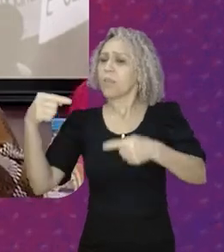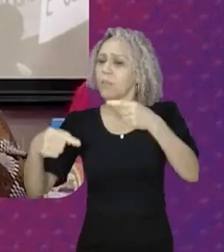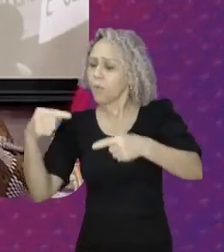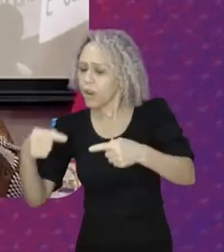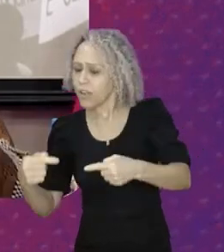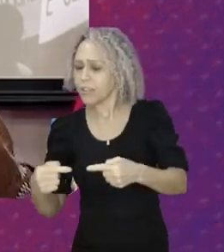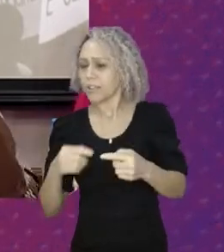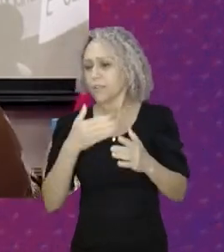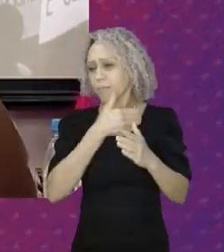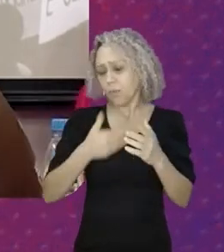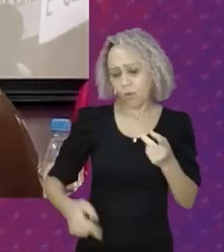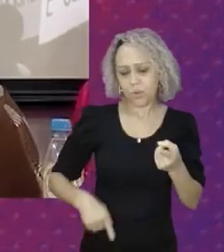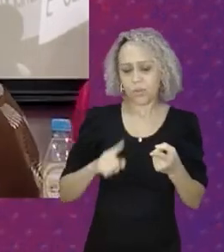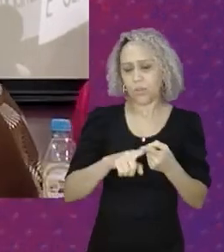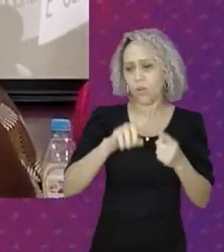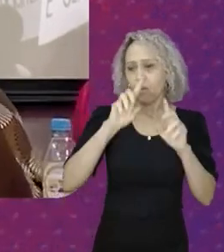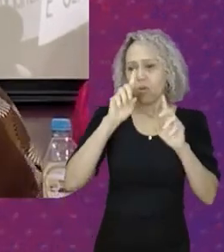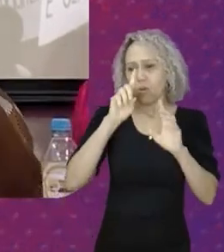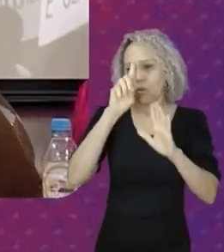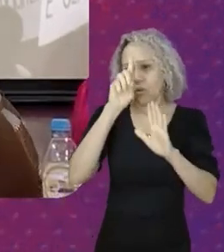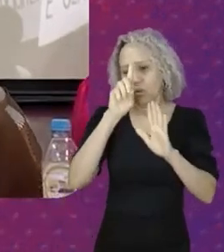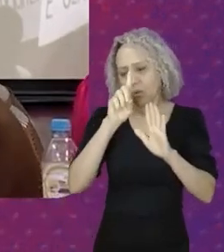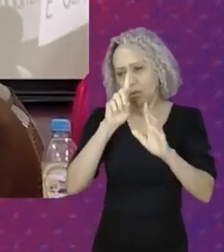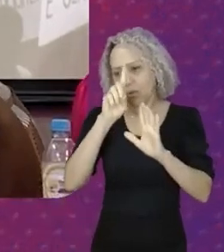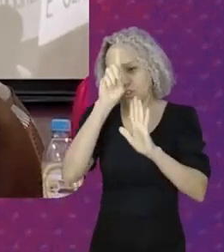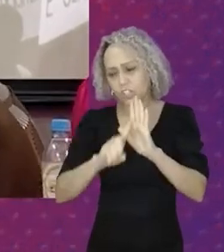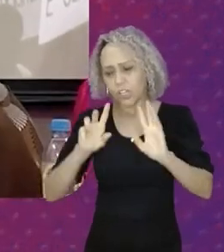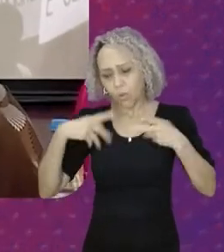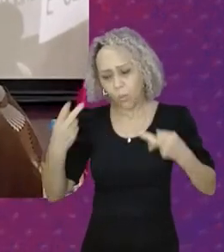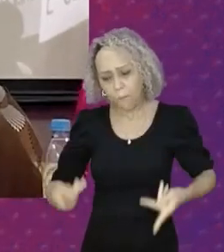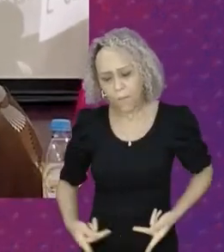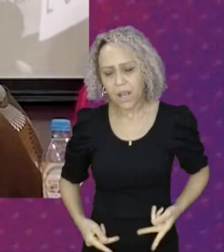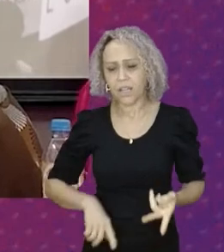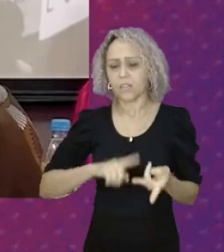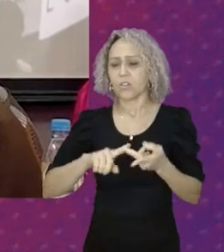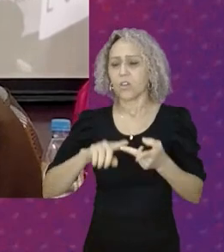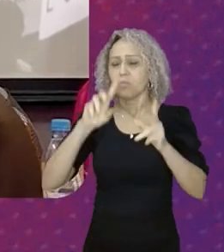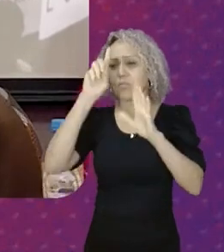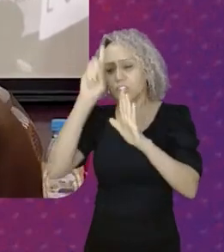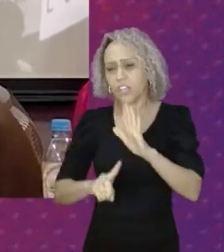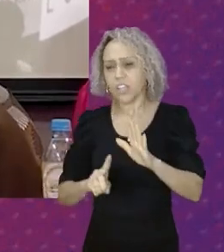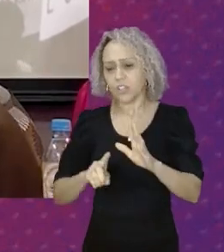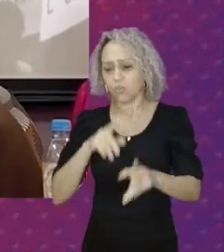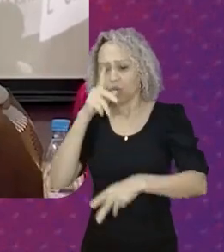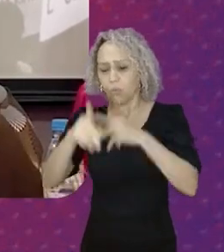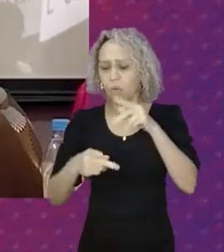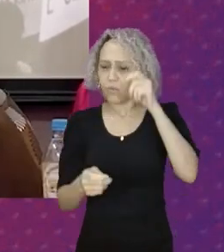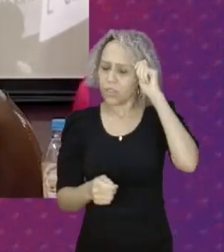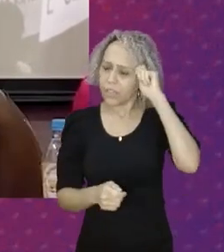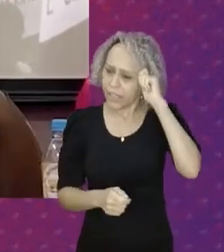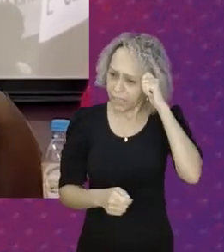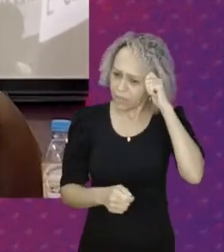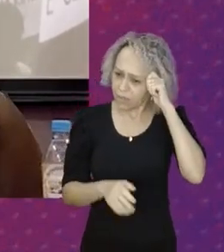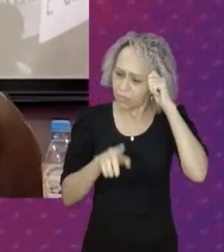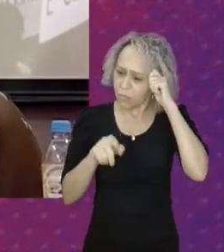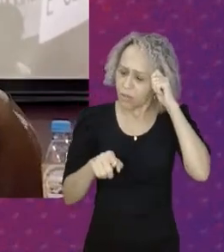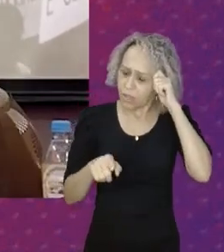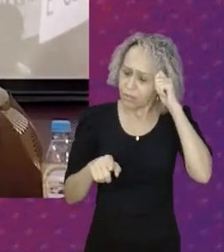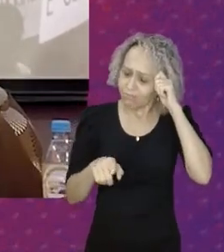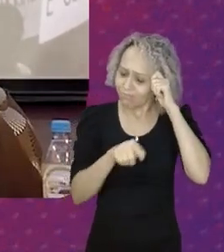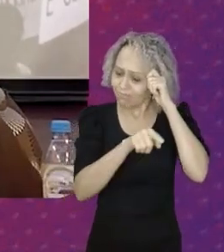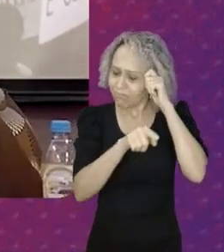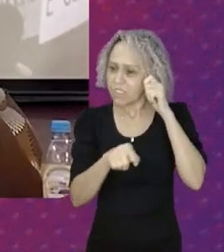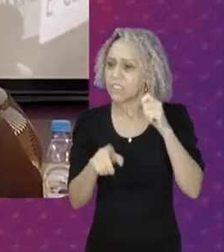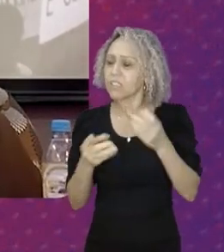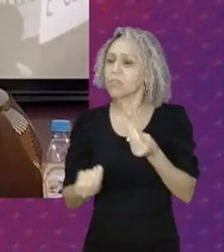humanos, sobre o direito da população negra, o que, na verdade, acaba por abarcar o direito do conjunto da população. Porque,